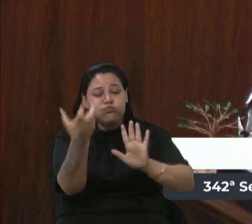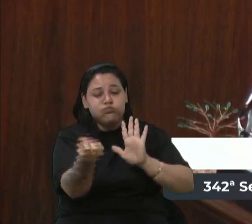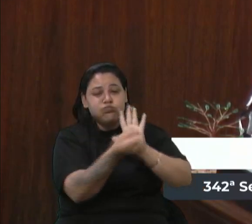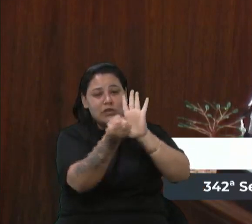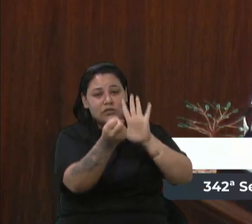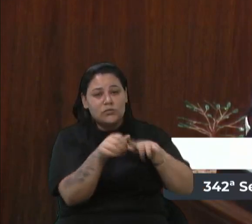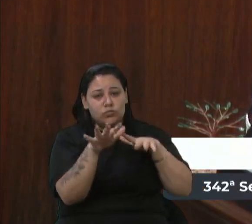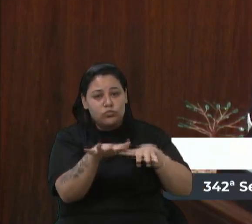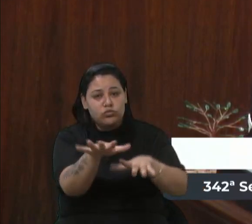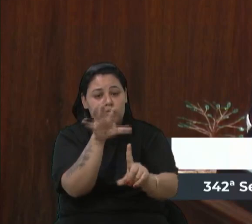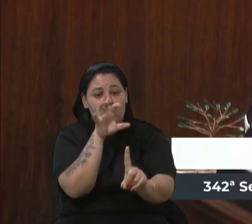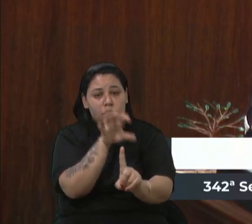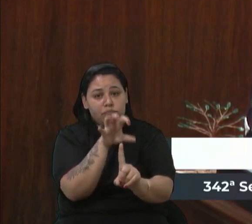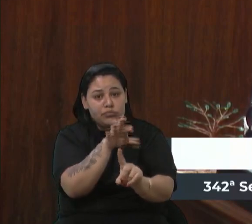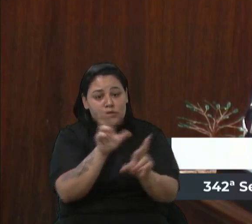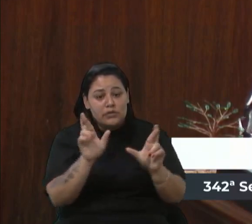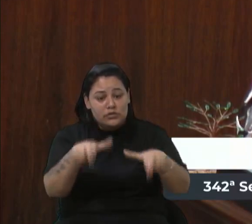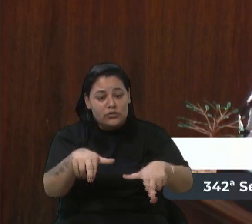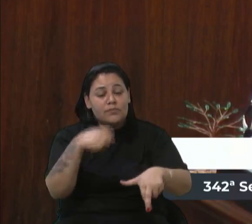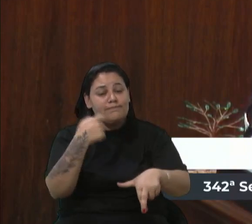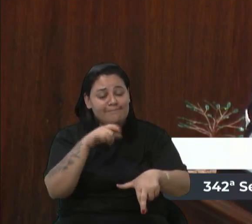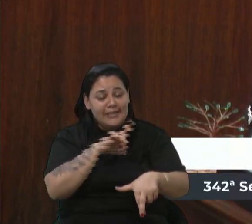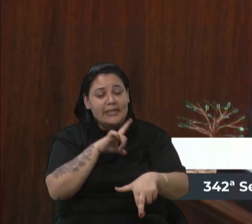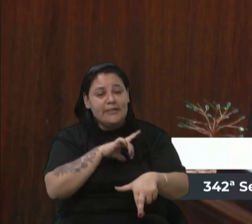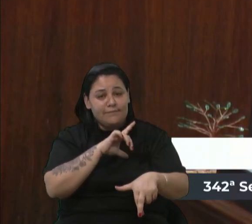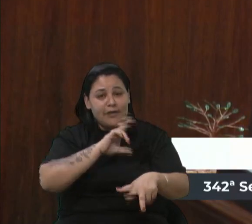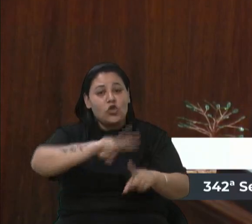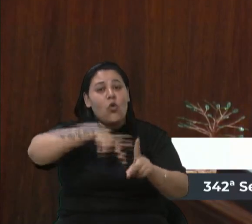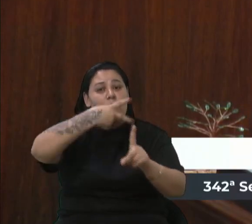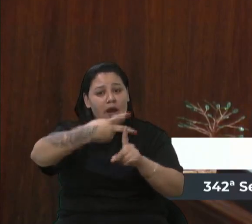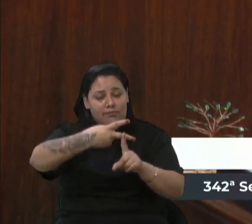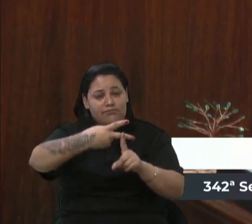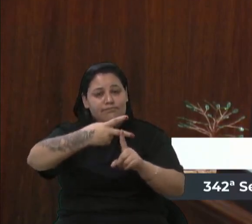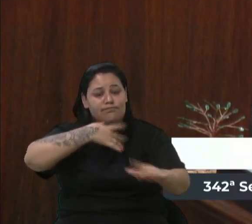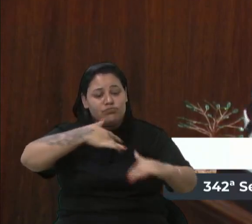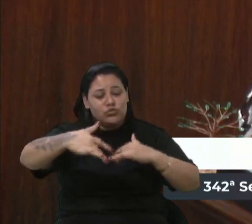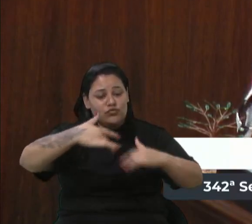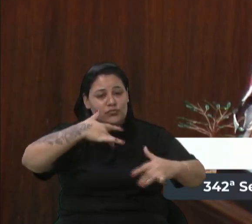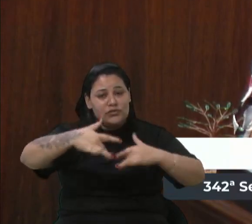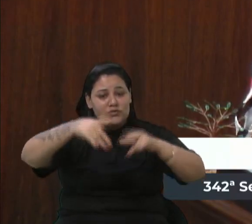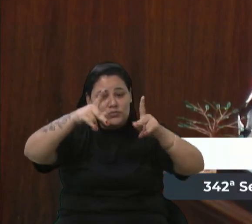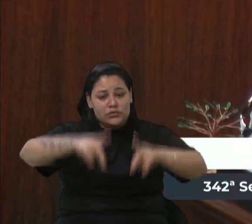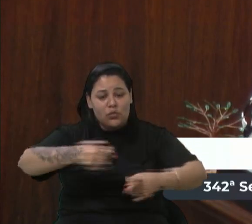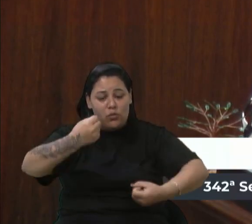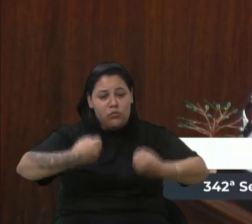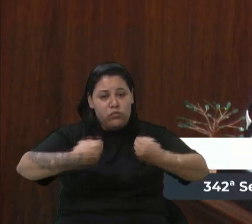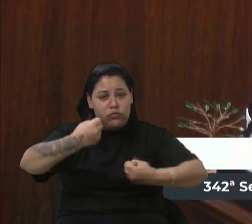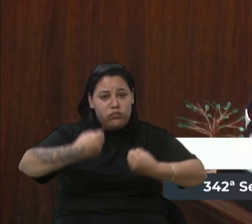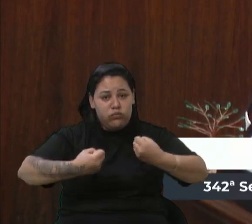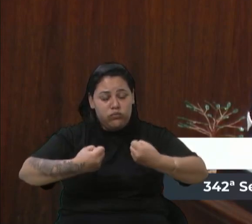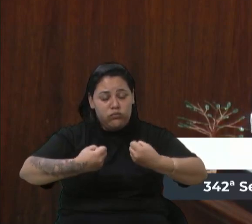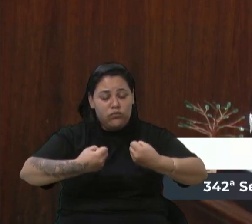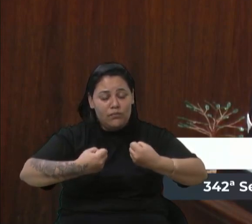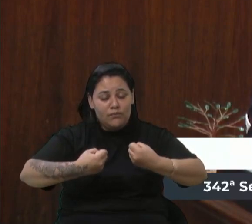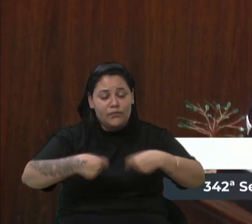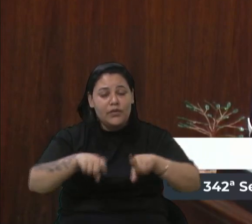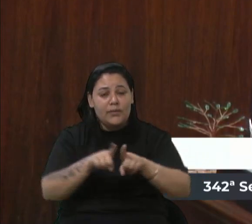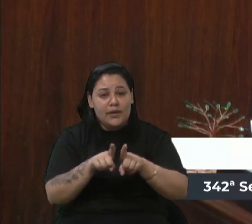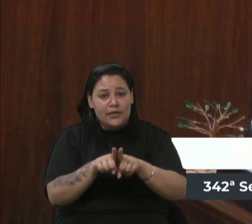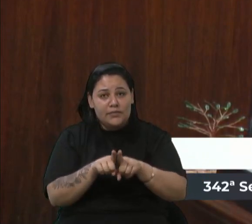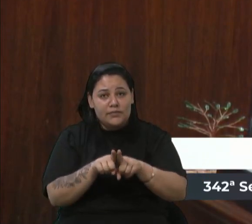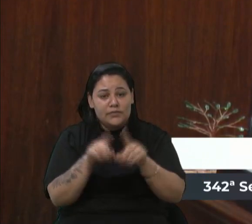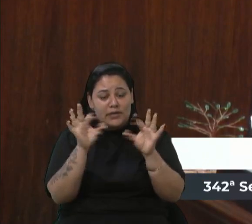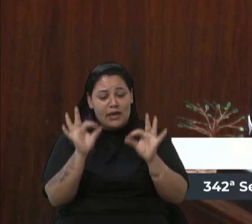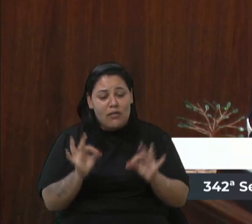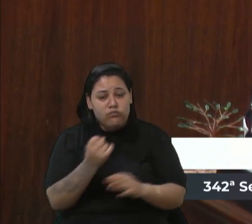na região, que eu imagino que deva ter. Isso, o impacto de mobilidade na região e a questão